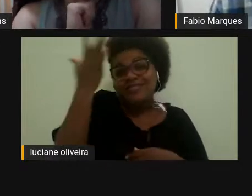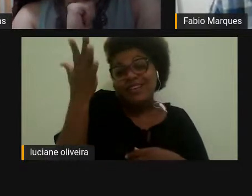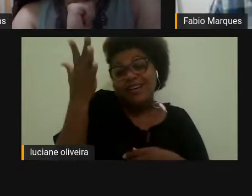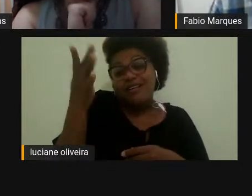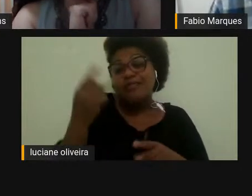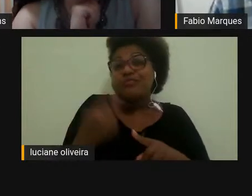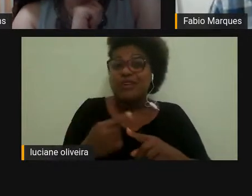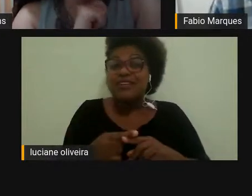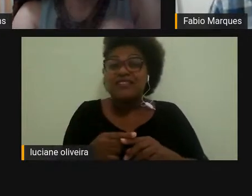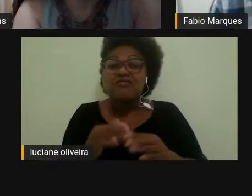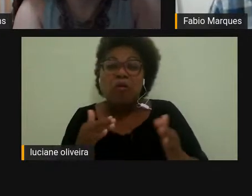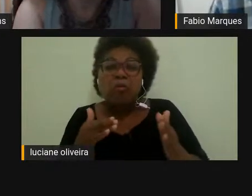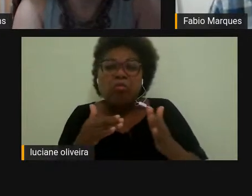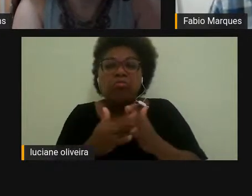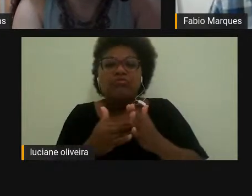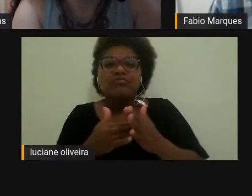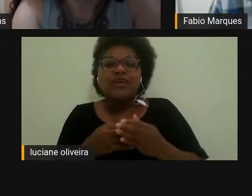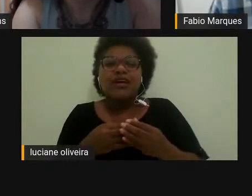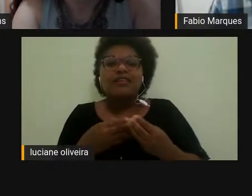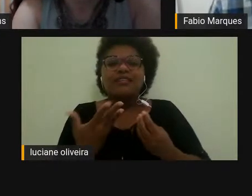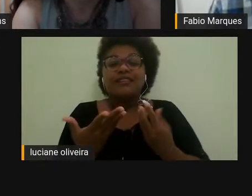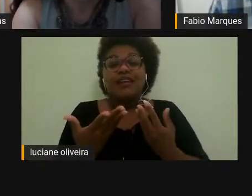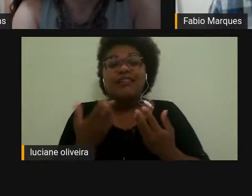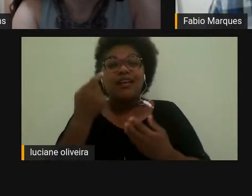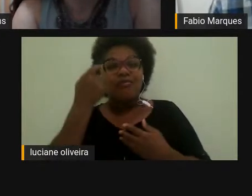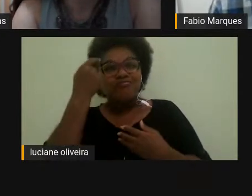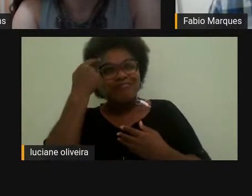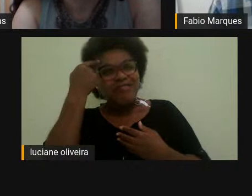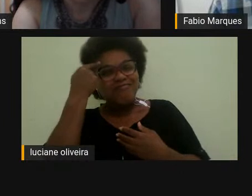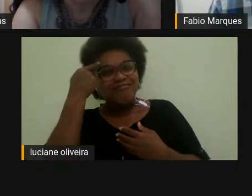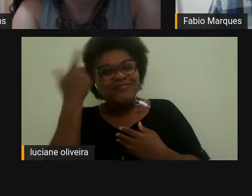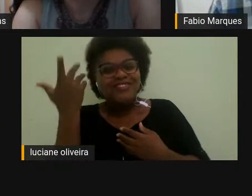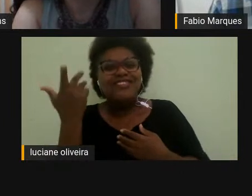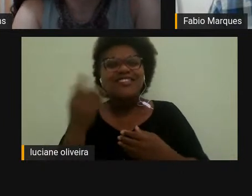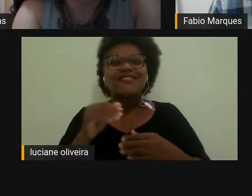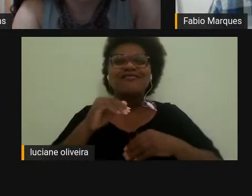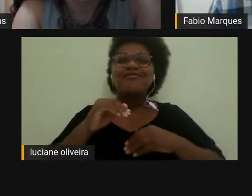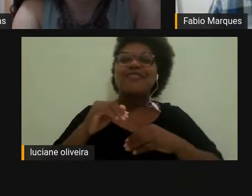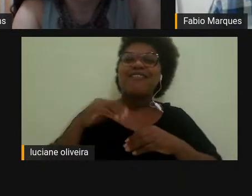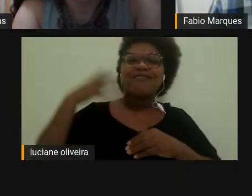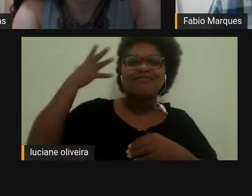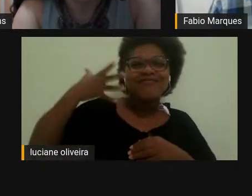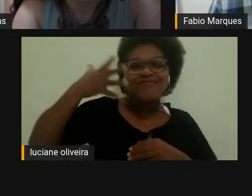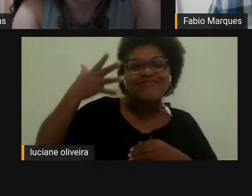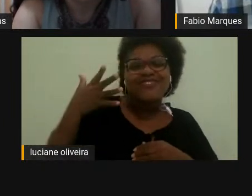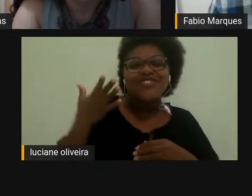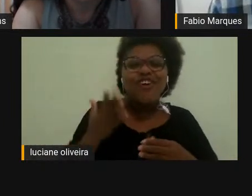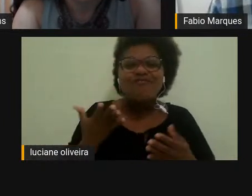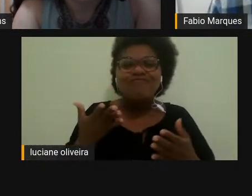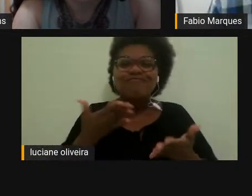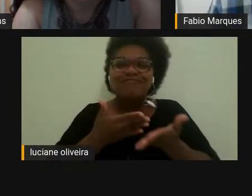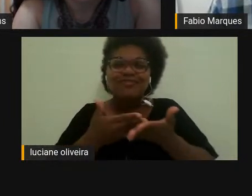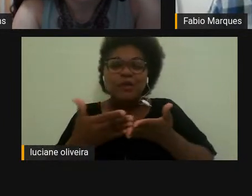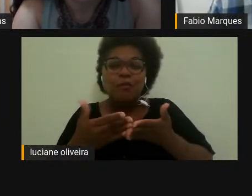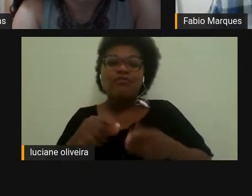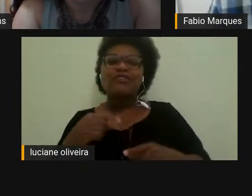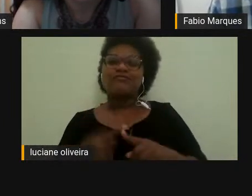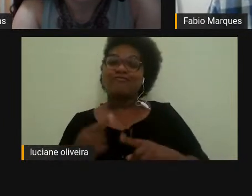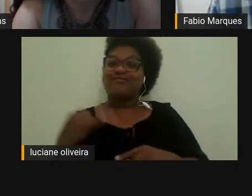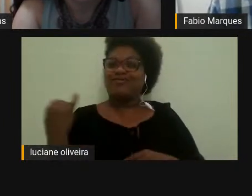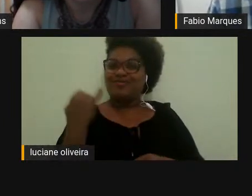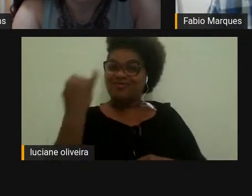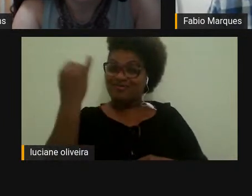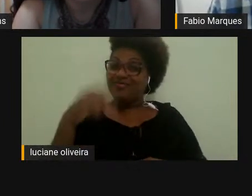eu acho que sua palestra entrou assim foi muito importante para nós e sobre essas pessoas são muito a lei né